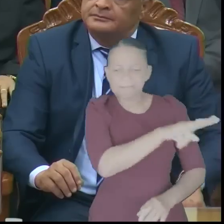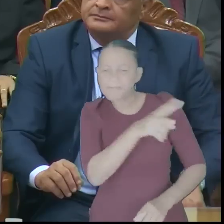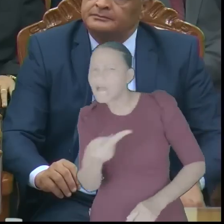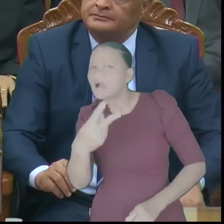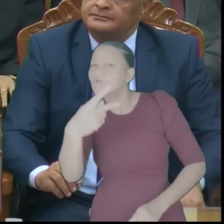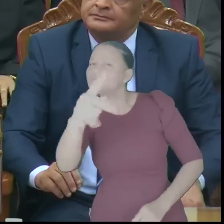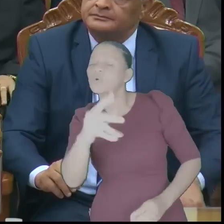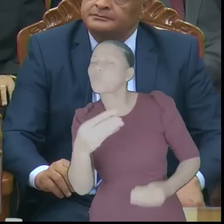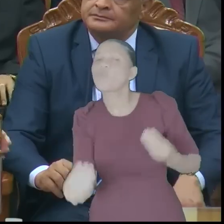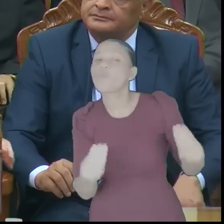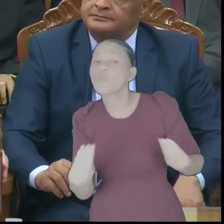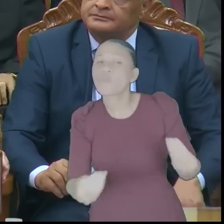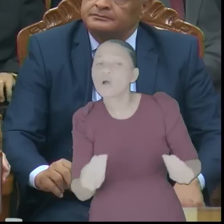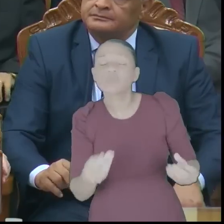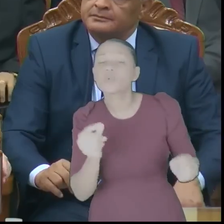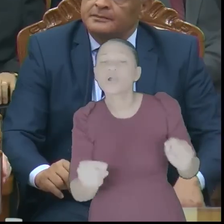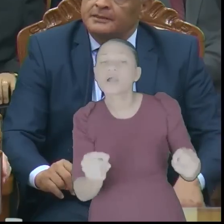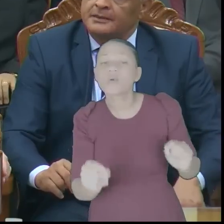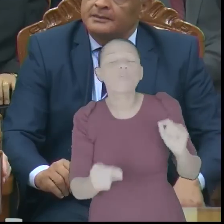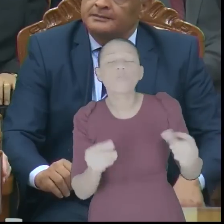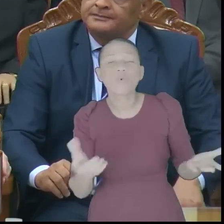Quando o quê?